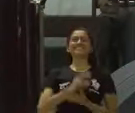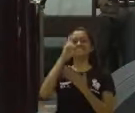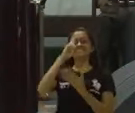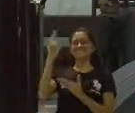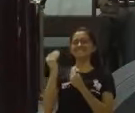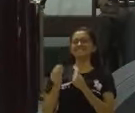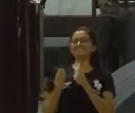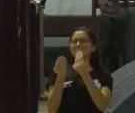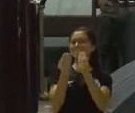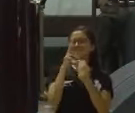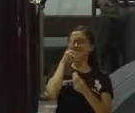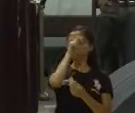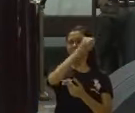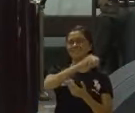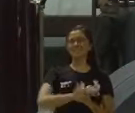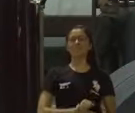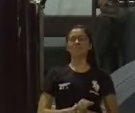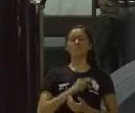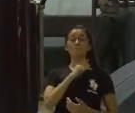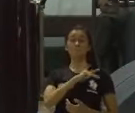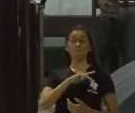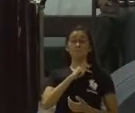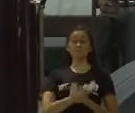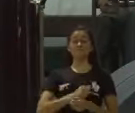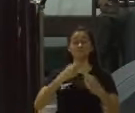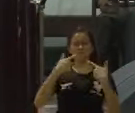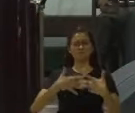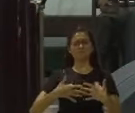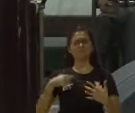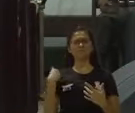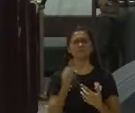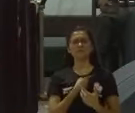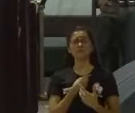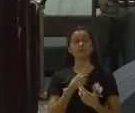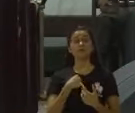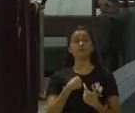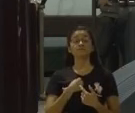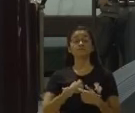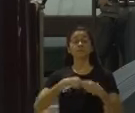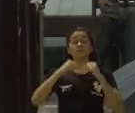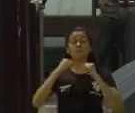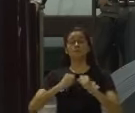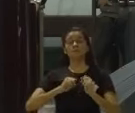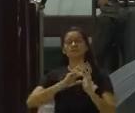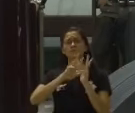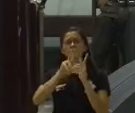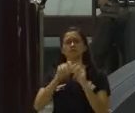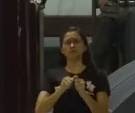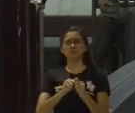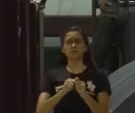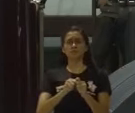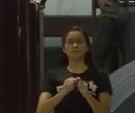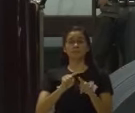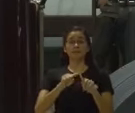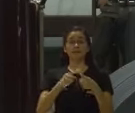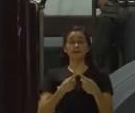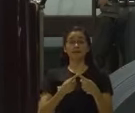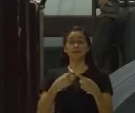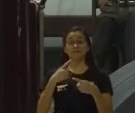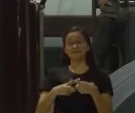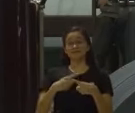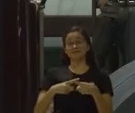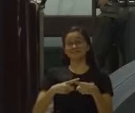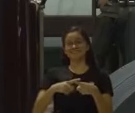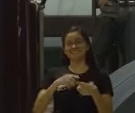Senhor. Olha o que Paulo está dizendo: eu posso todas as coisas, Mas ele diz, o mérito não é meu.